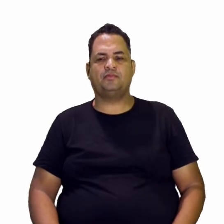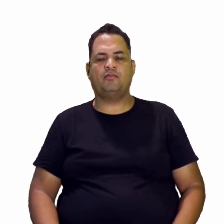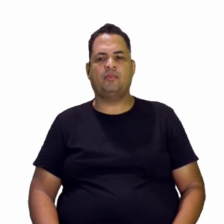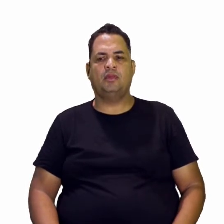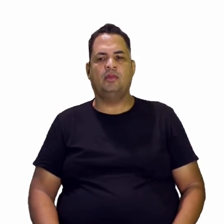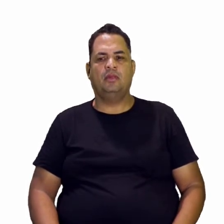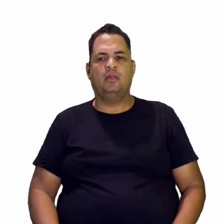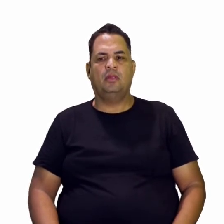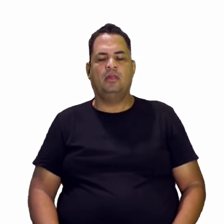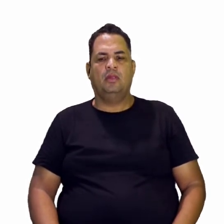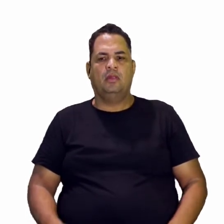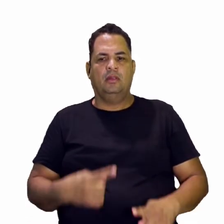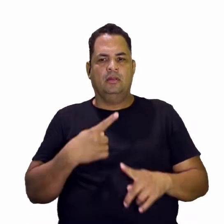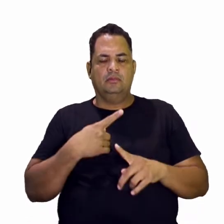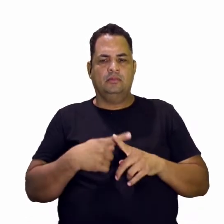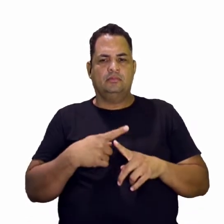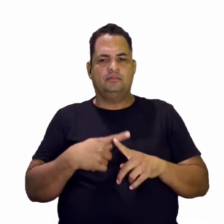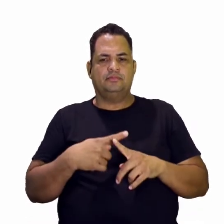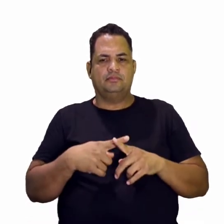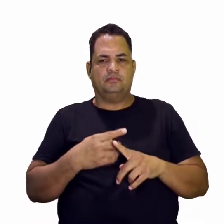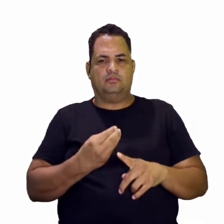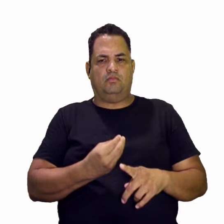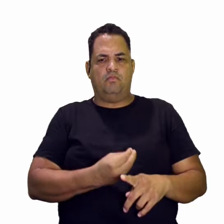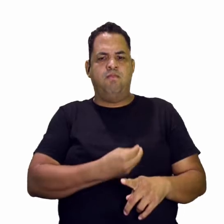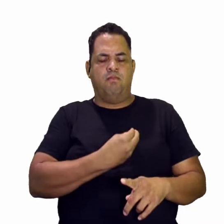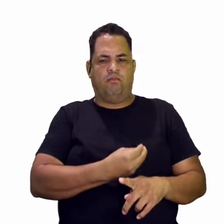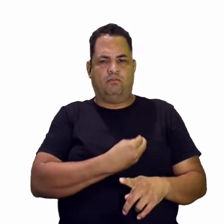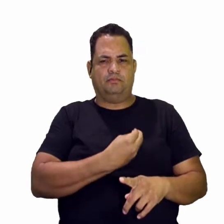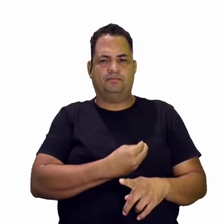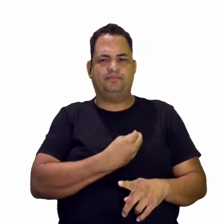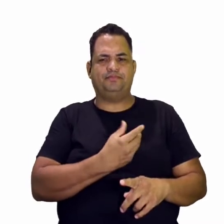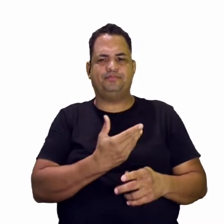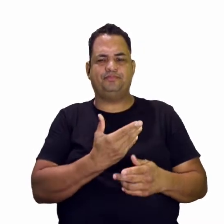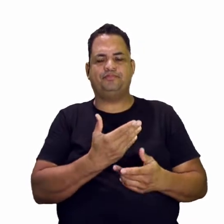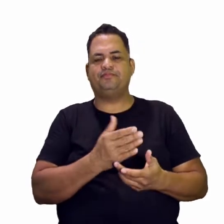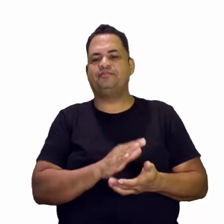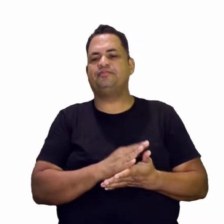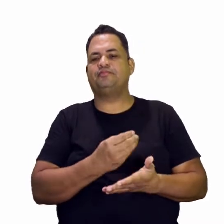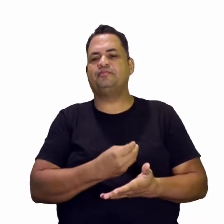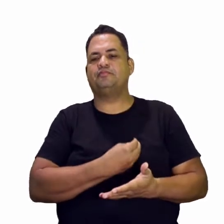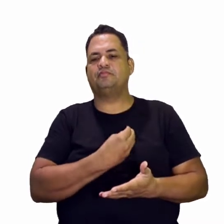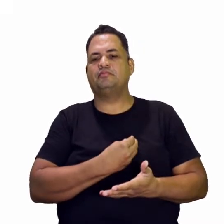Por quê? Que vivem ali nas leguminosas, tá?